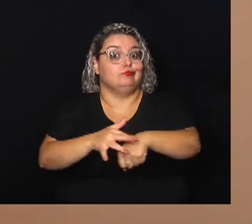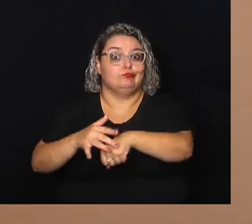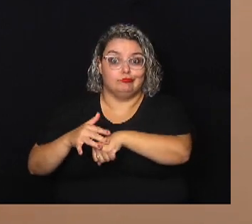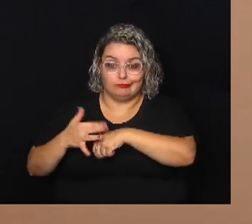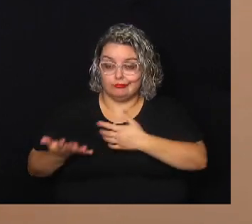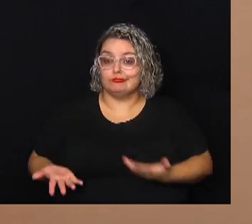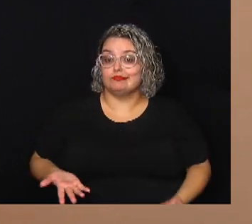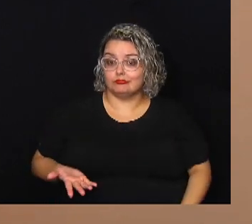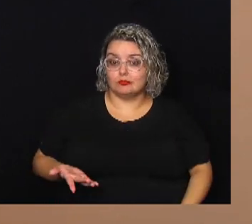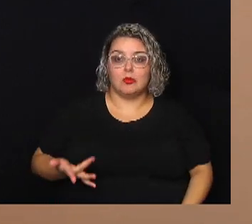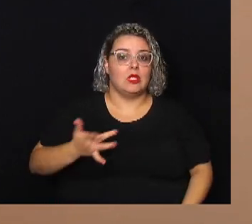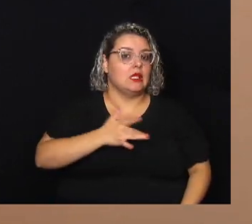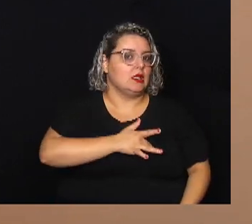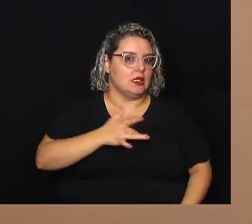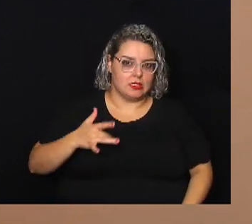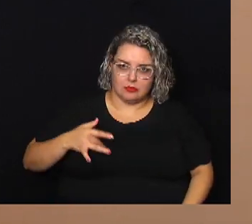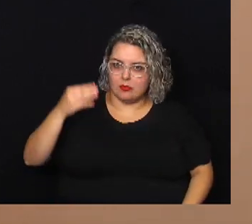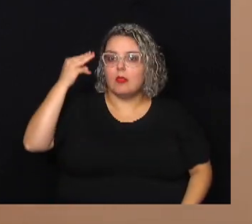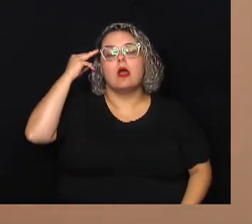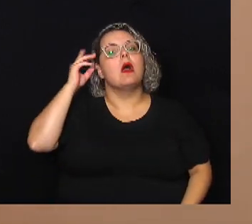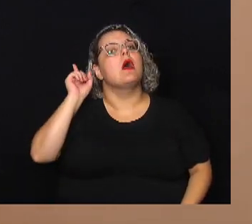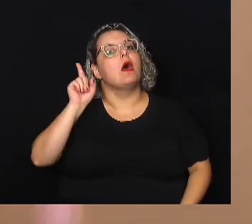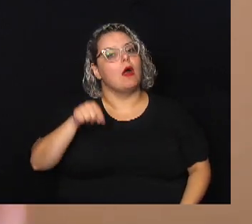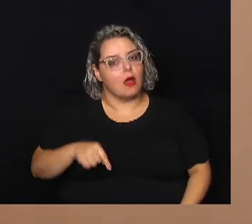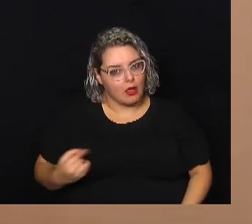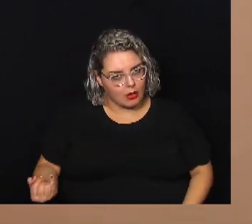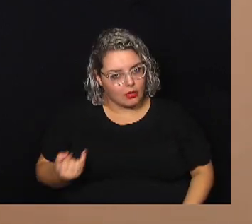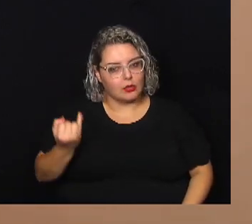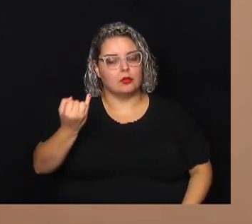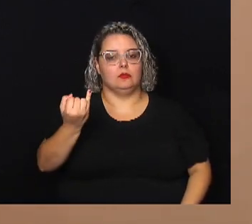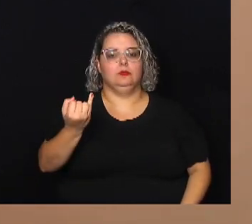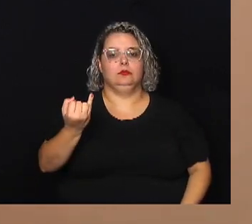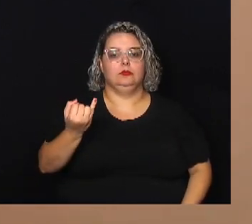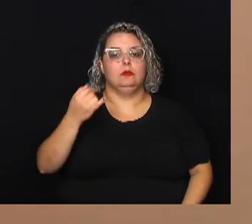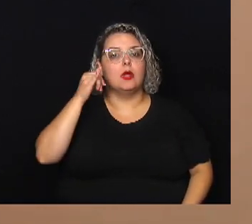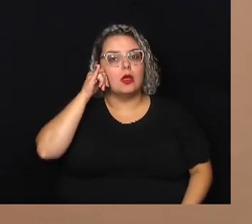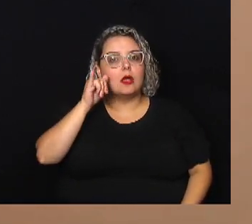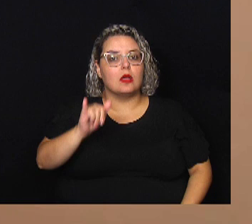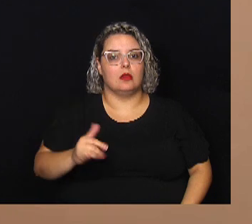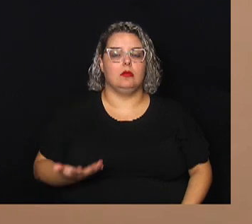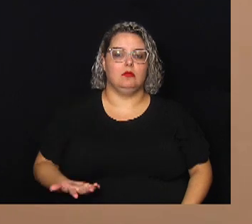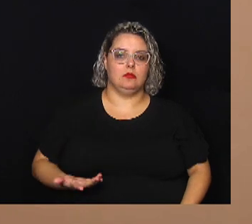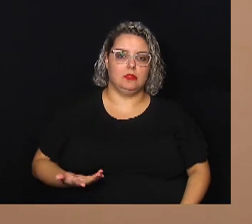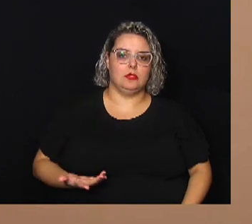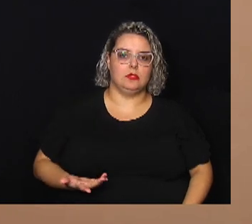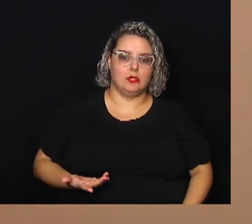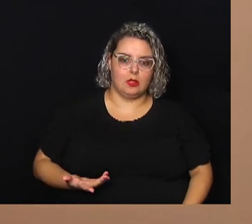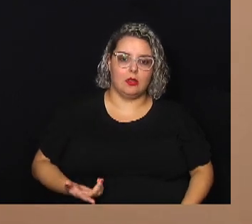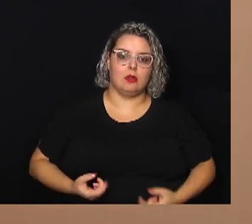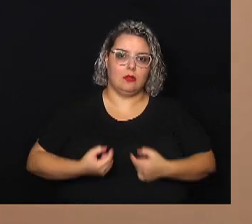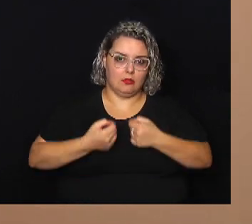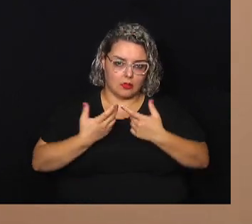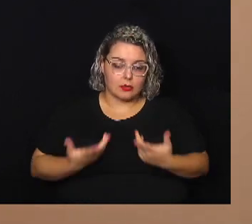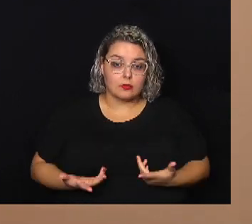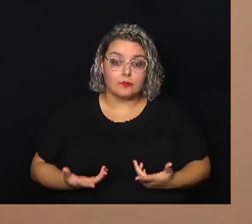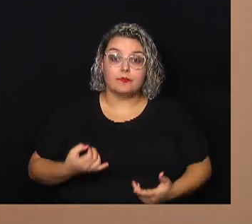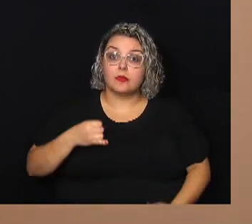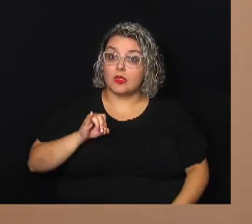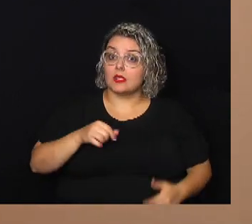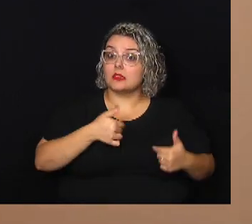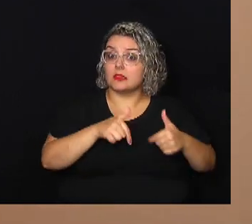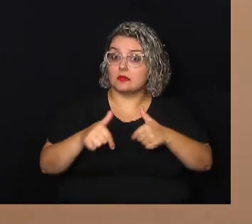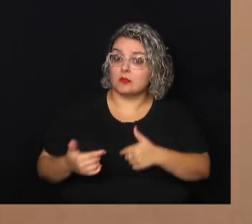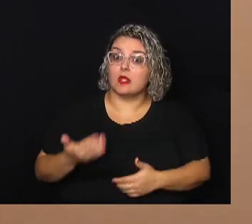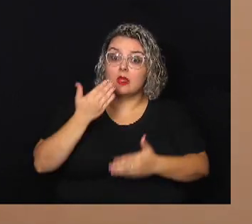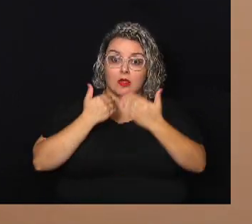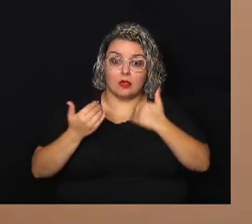saúde mental, ela também é muito importante na prevenção do diagnóstico oncológico. Mas, se nós trabalharmos com alimentação